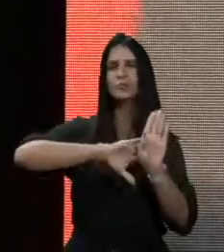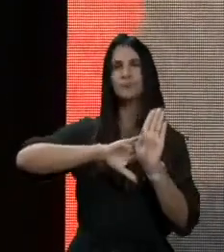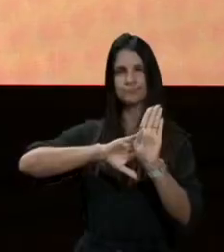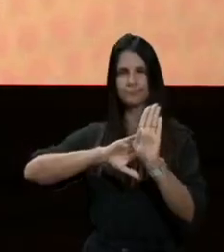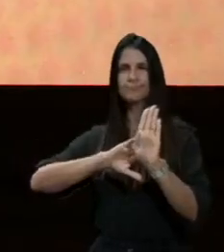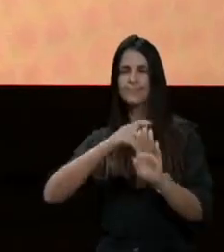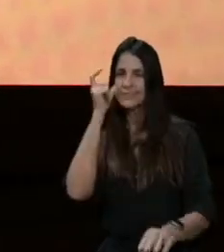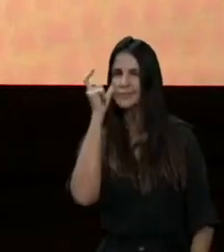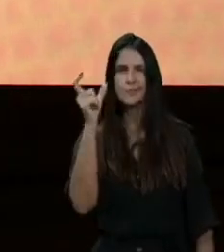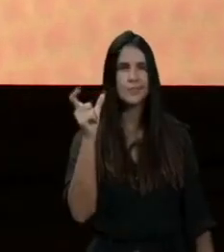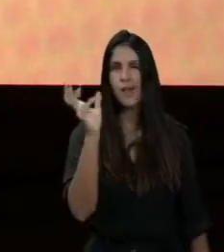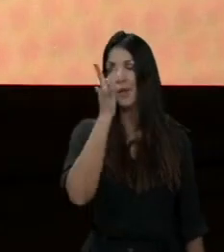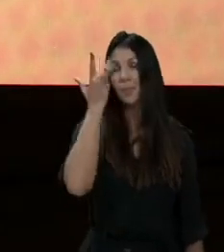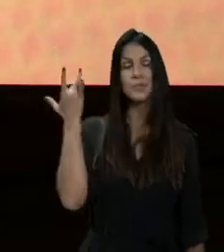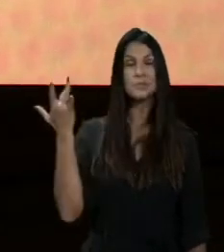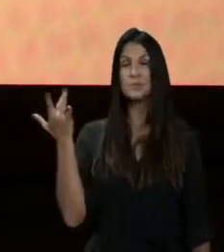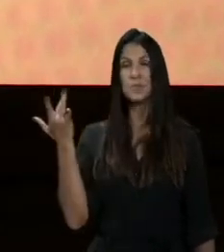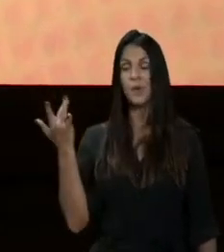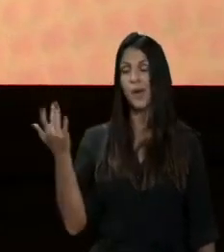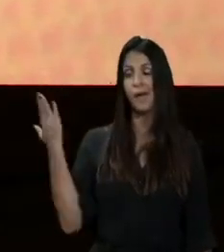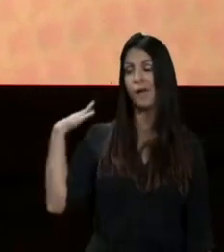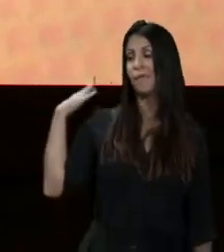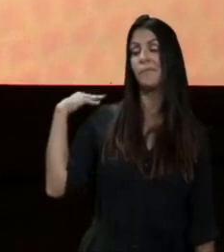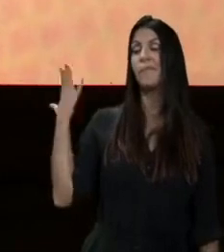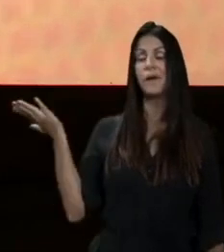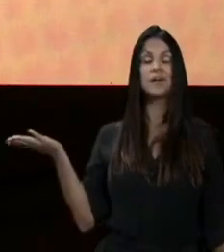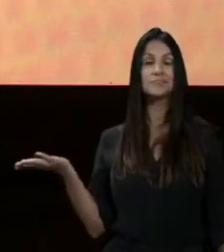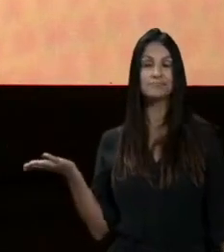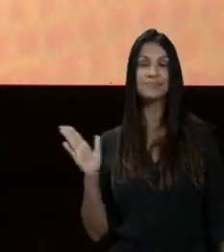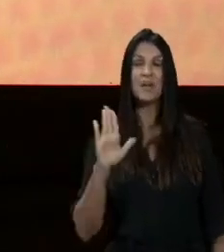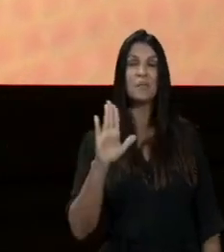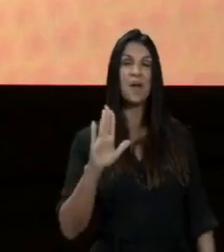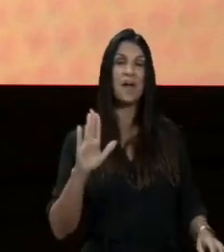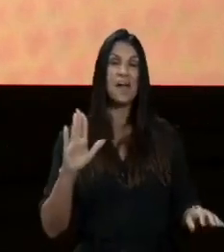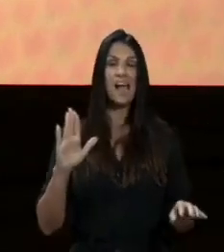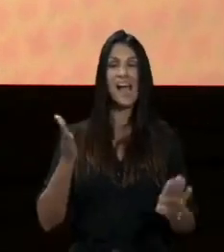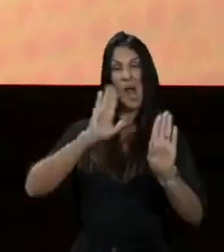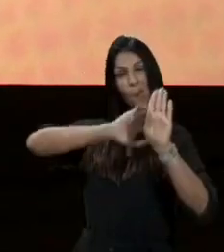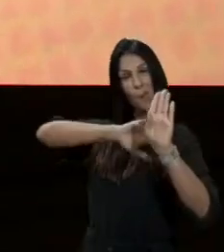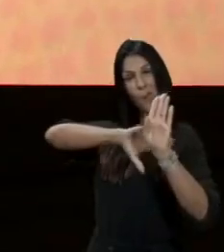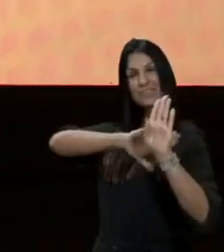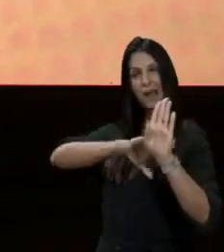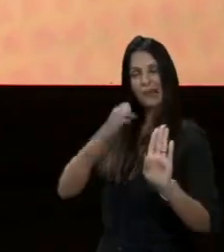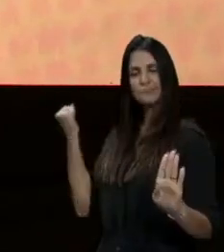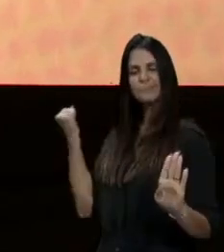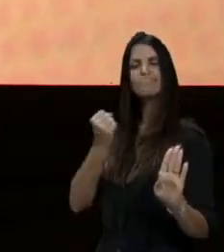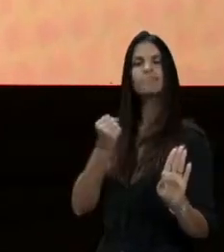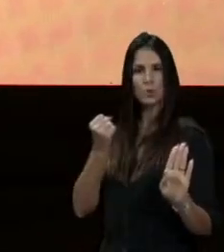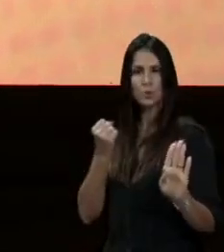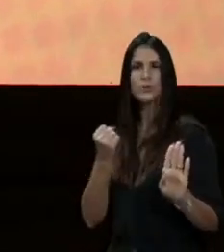que não não basta as suas costas pelo contrário que é machucar tuas costas nessa